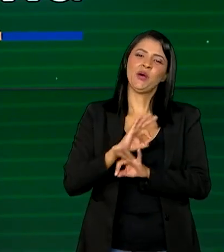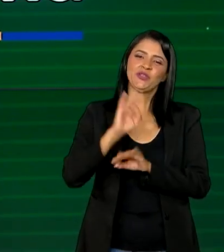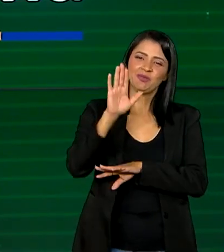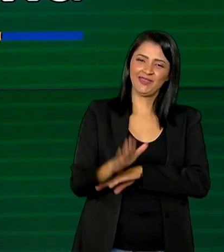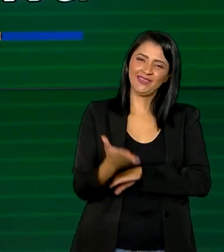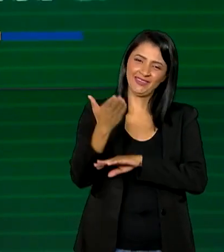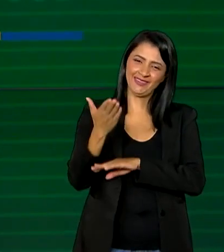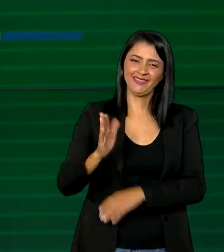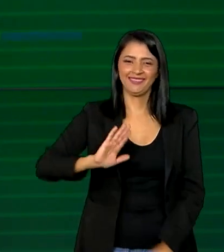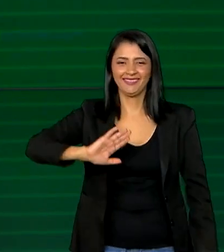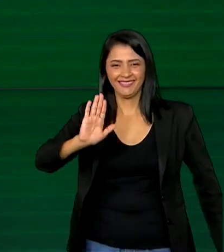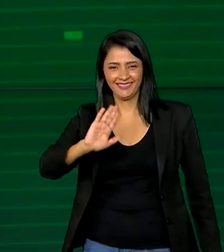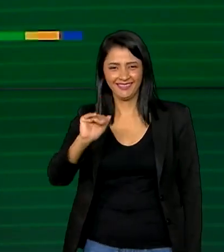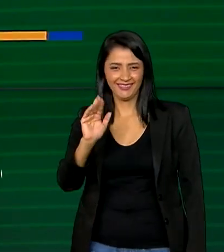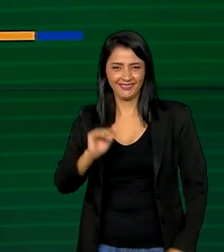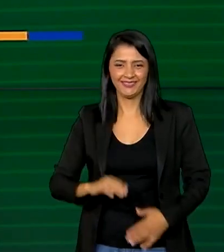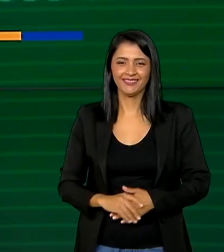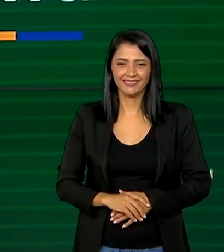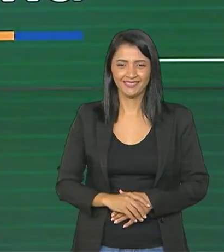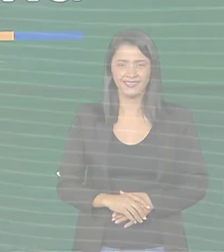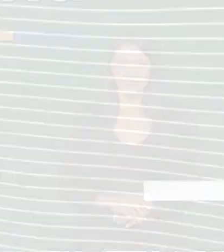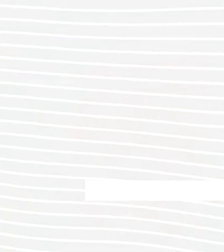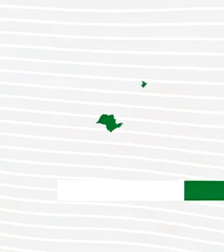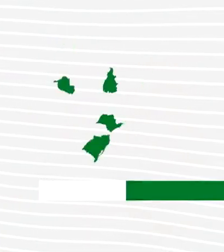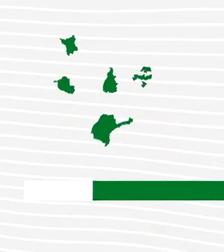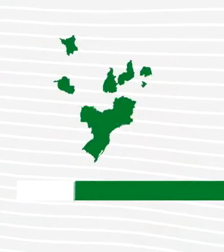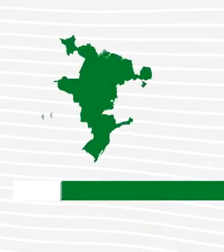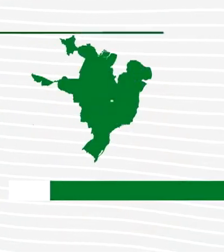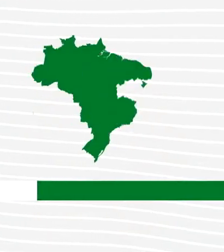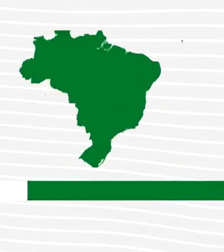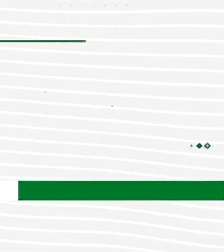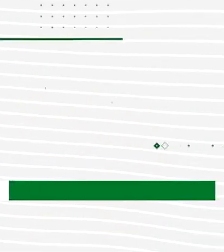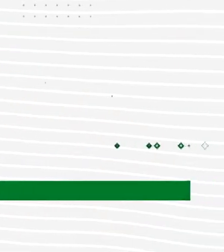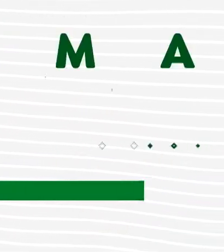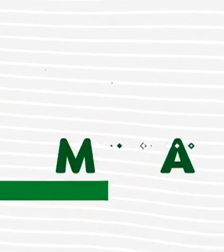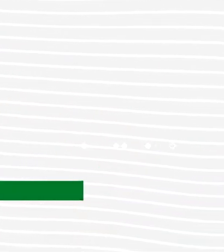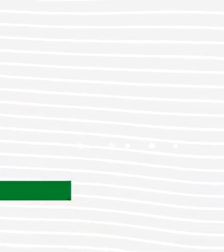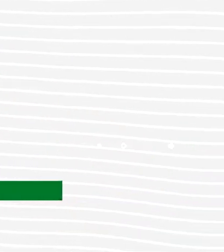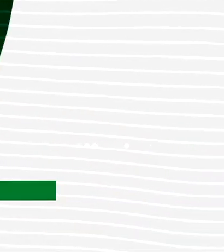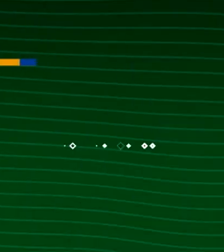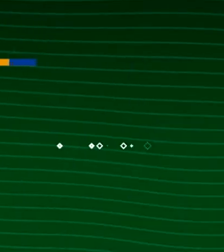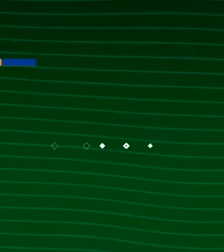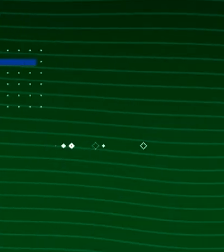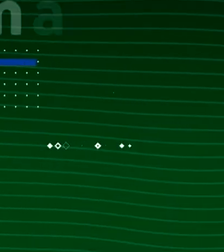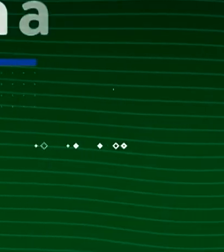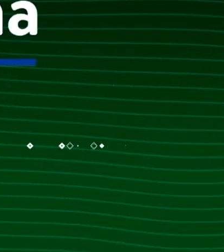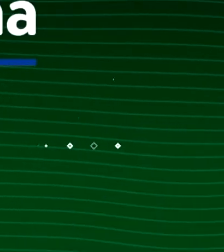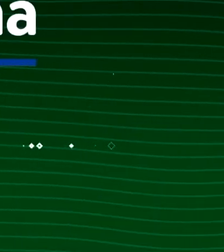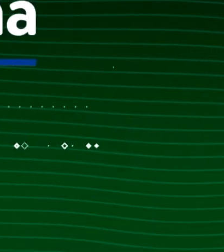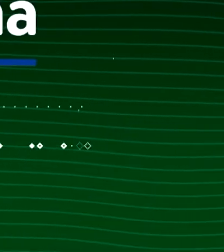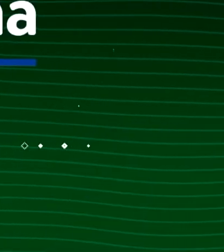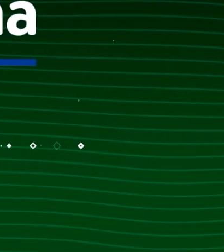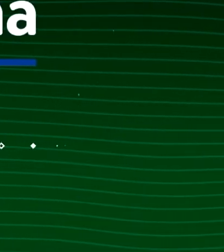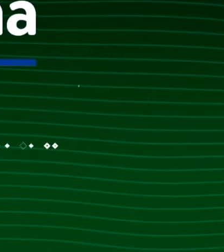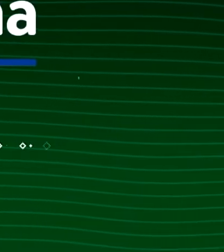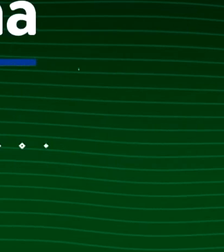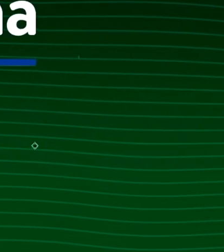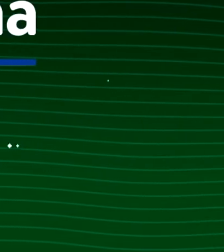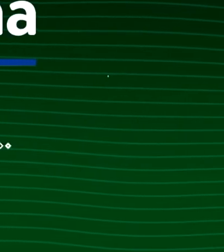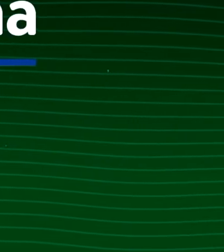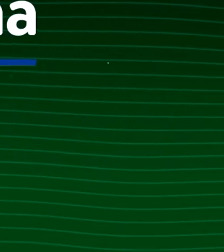e exatamente nesse momento em que a gente está discutindo muito a transição energética, que o mundo inteiro está